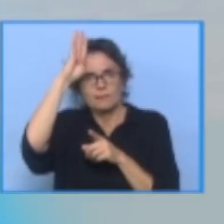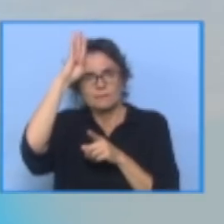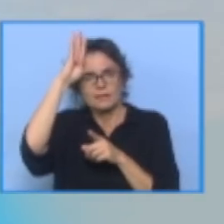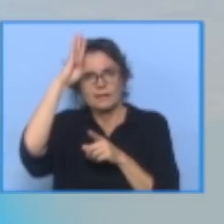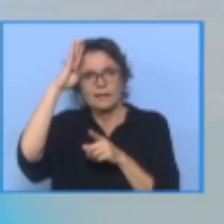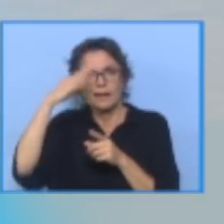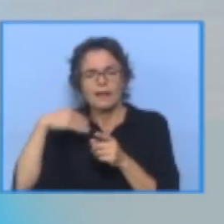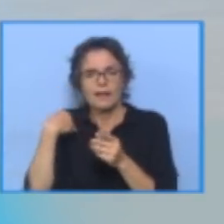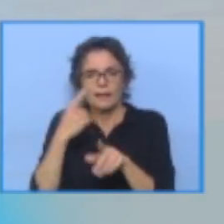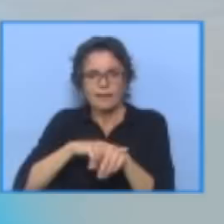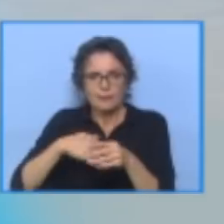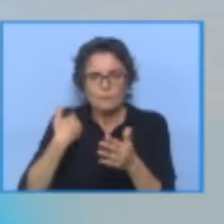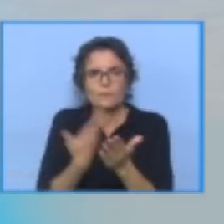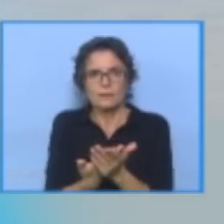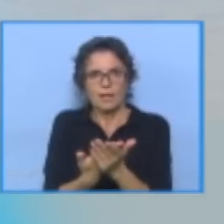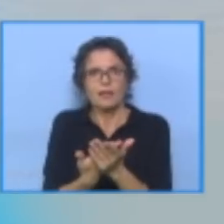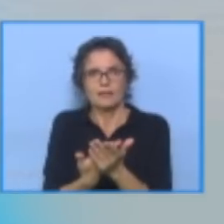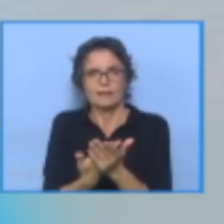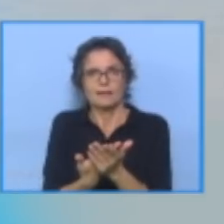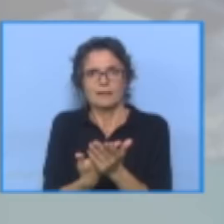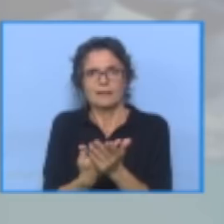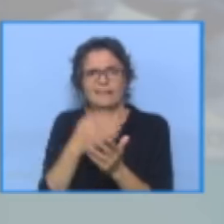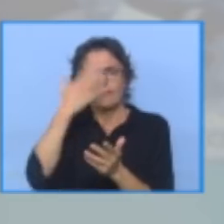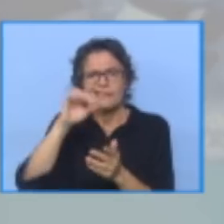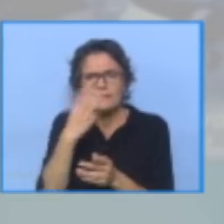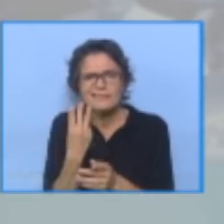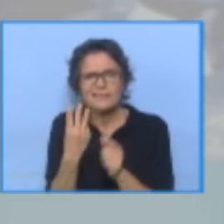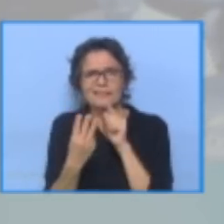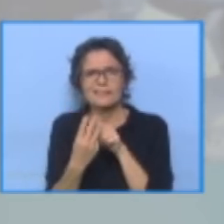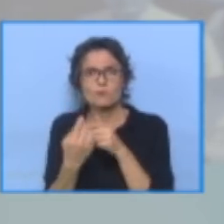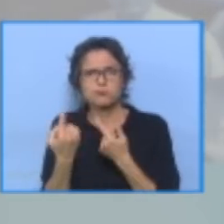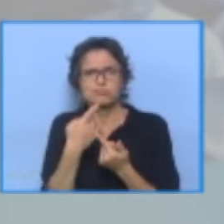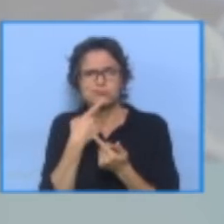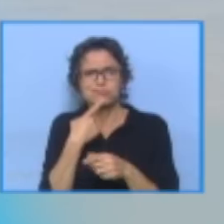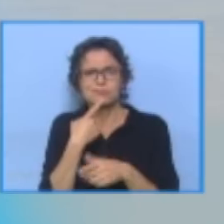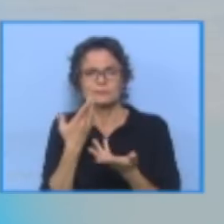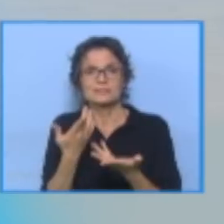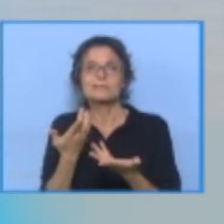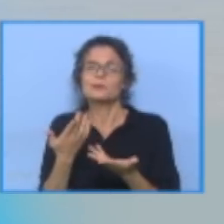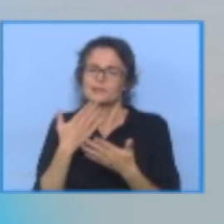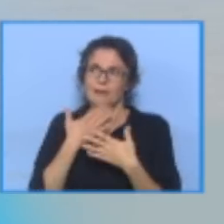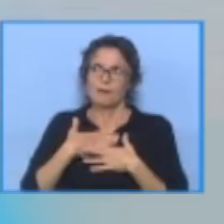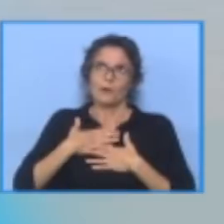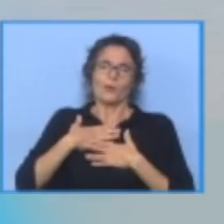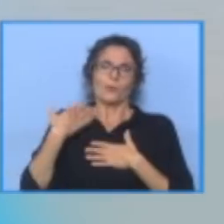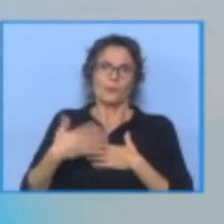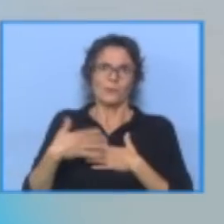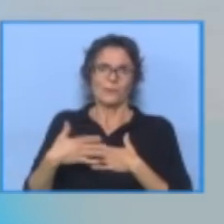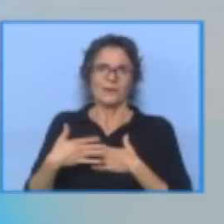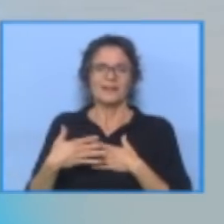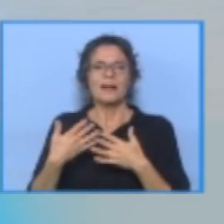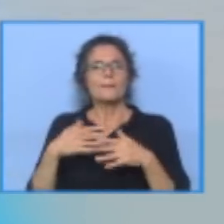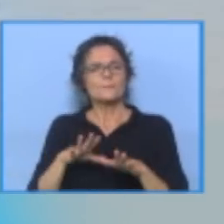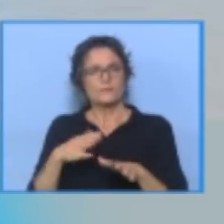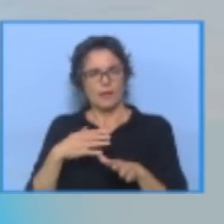dedica tanto tempo a um país na Europa. Sim. 3 dias. De alguma maneira, podíamos dizer que é uma predileção, não é? Mas eu penso que é